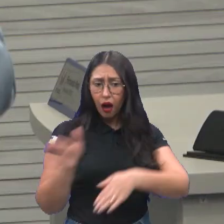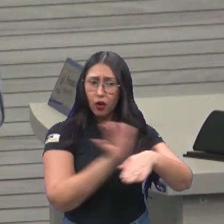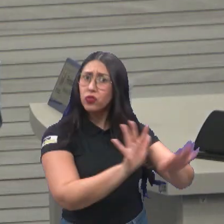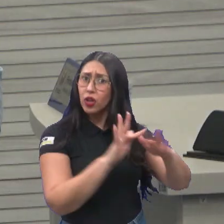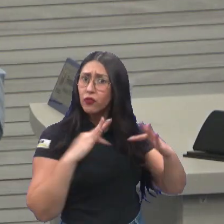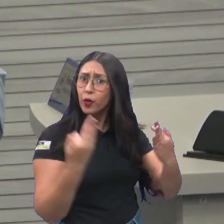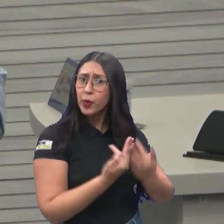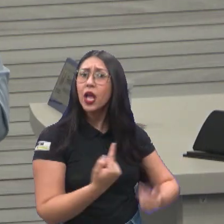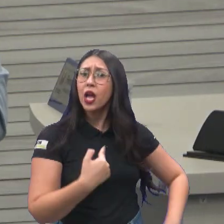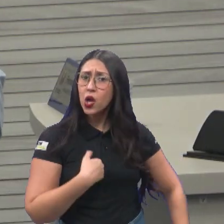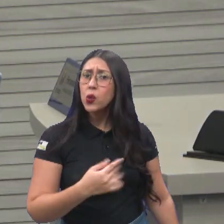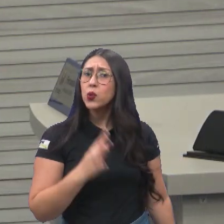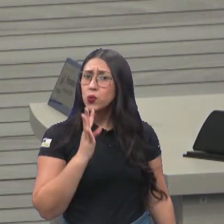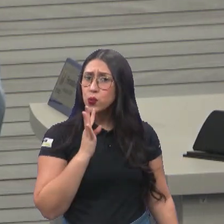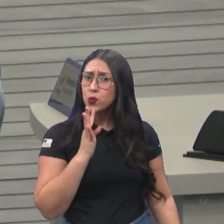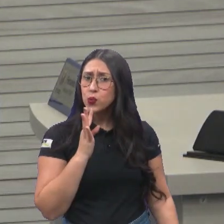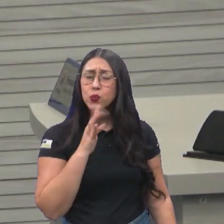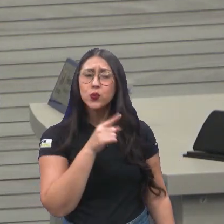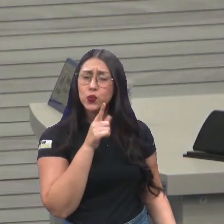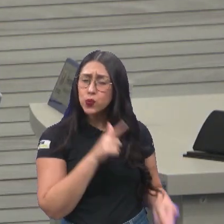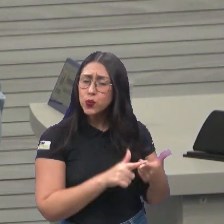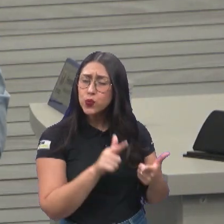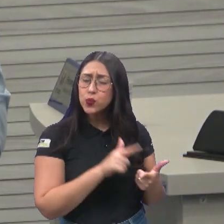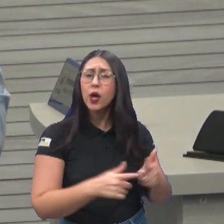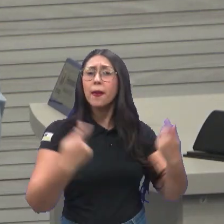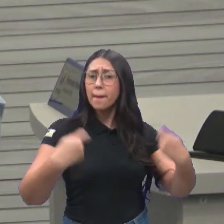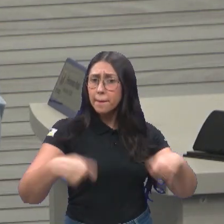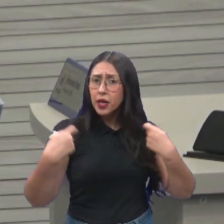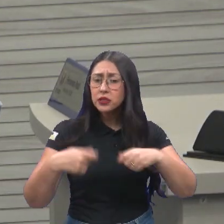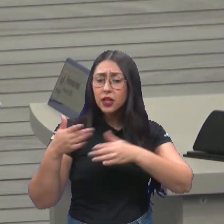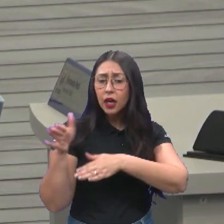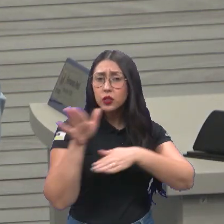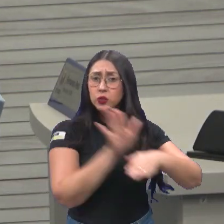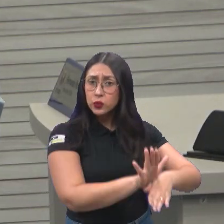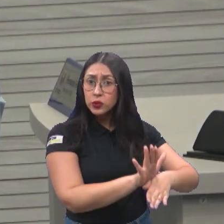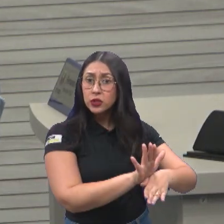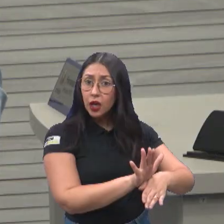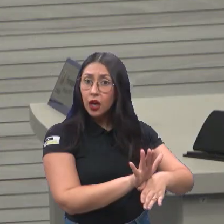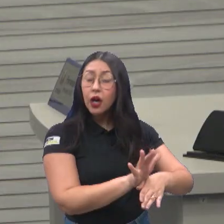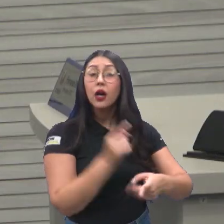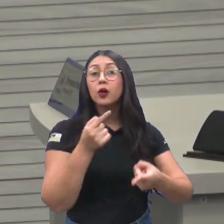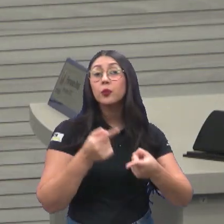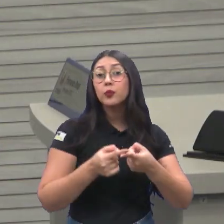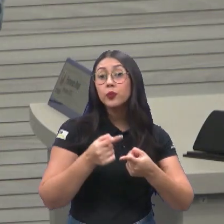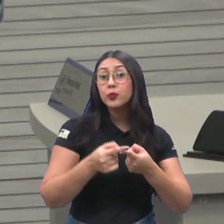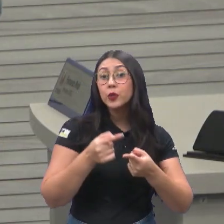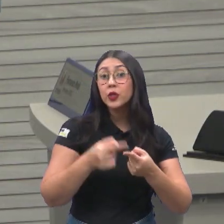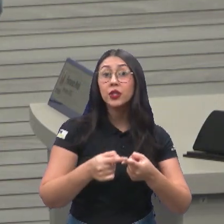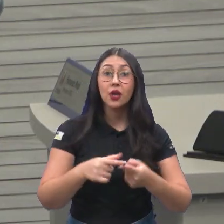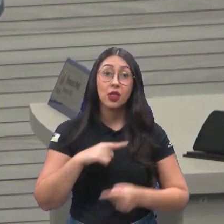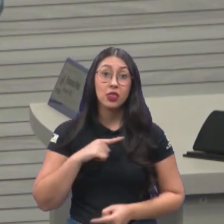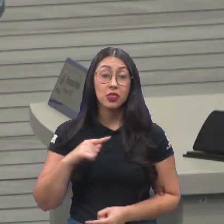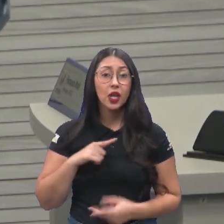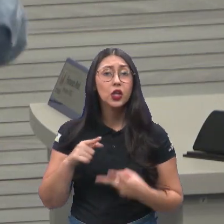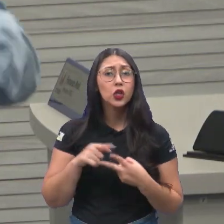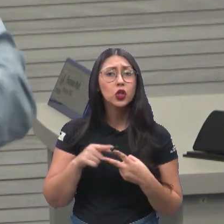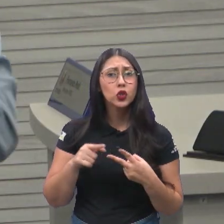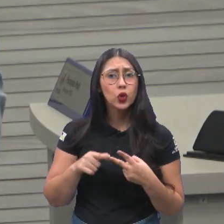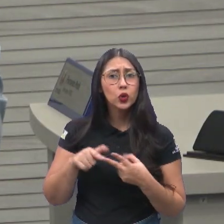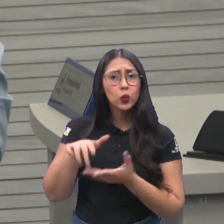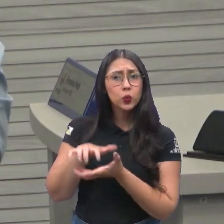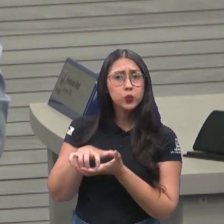esse caso, viu, Amélia? Precisa ajudar essa família, presidente, porque temos 2